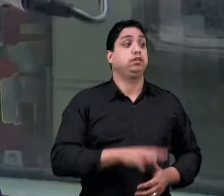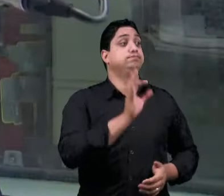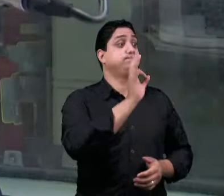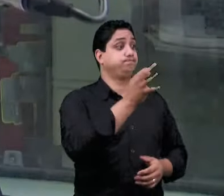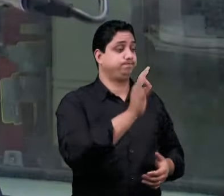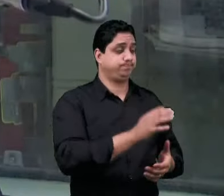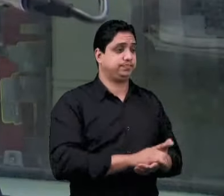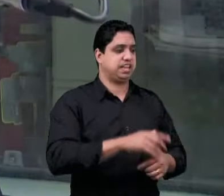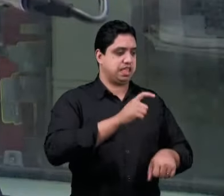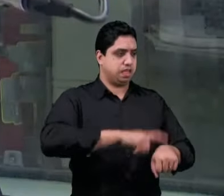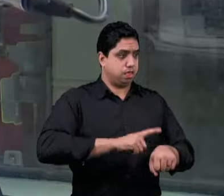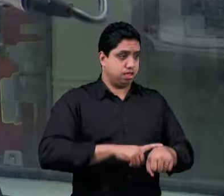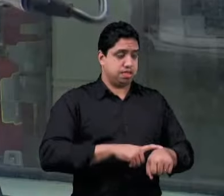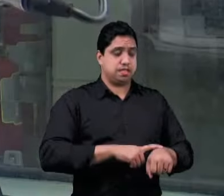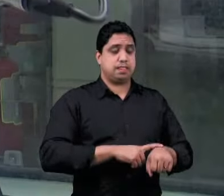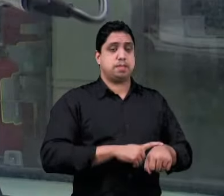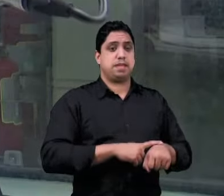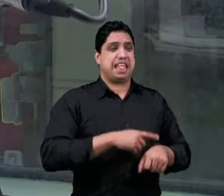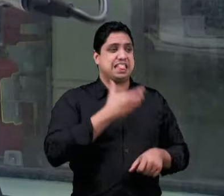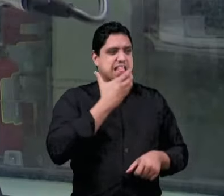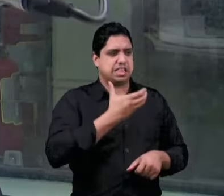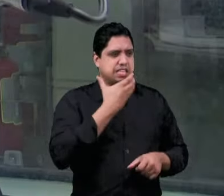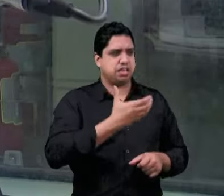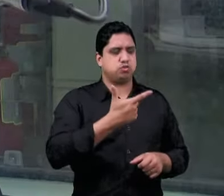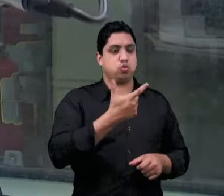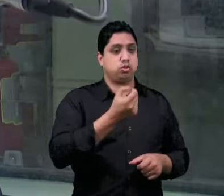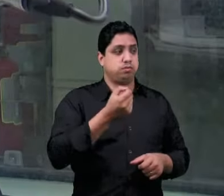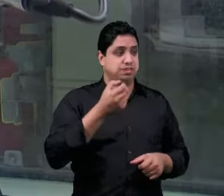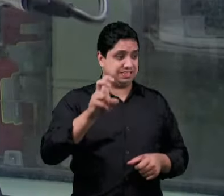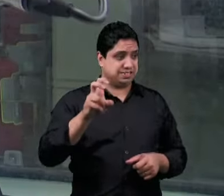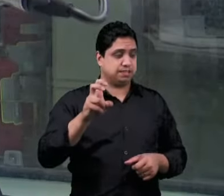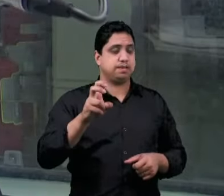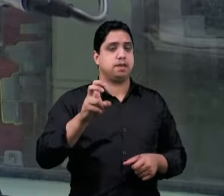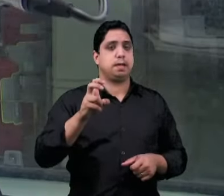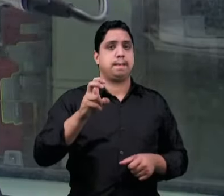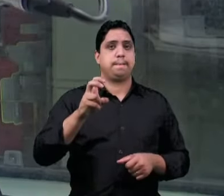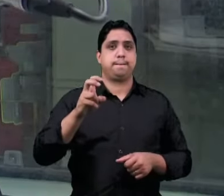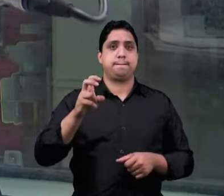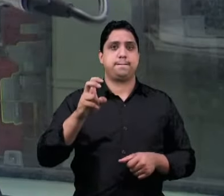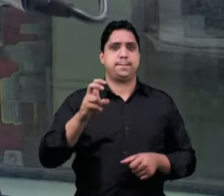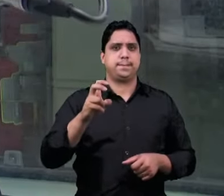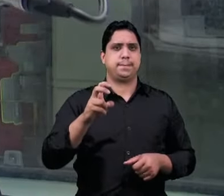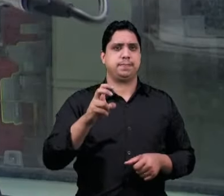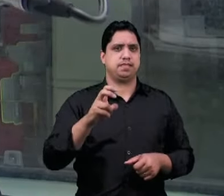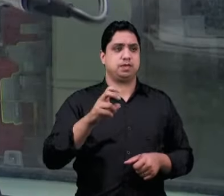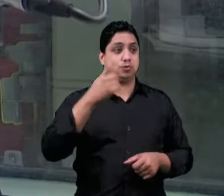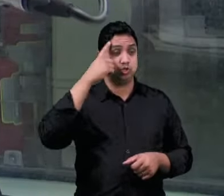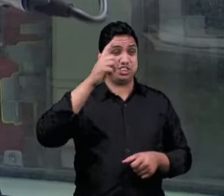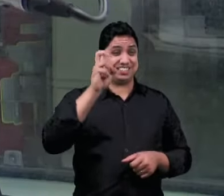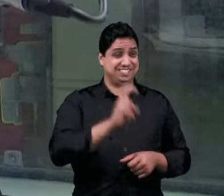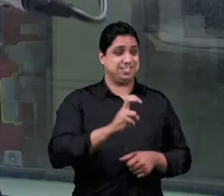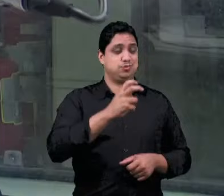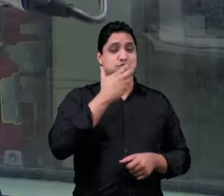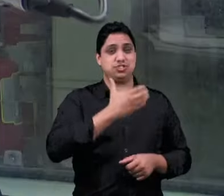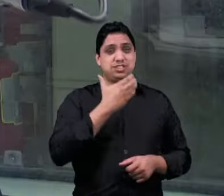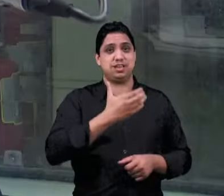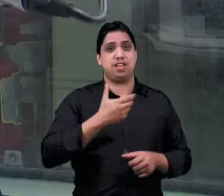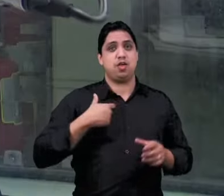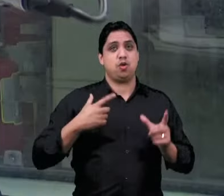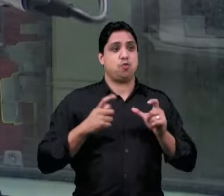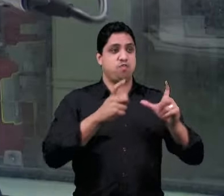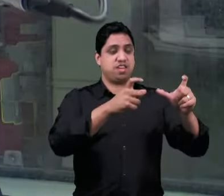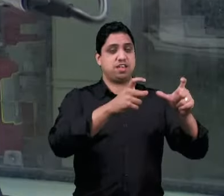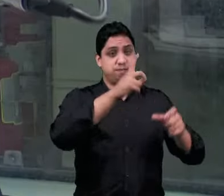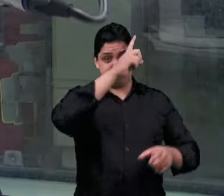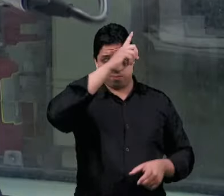Exatamente em dezembro de 2005, mais precisamente no dia 5, eu viajei para